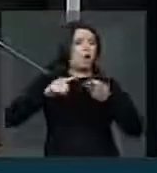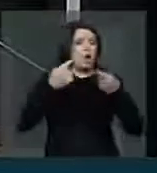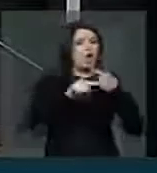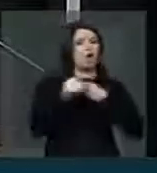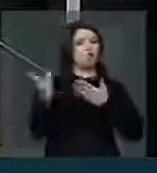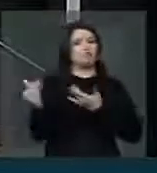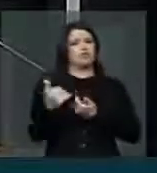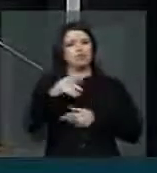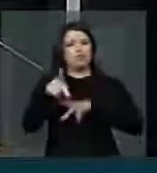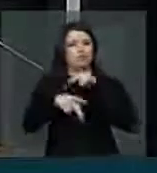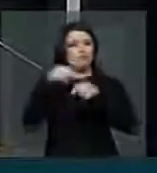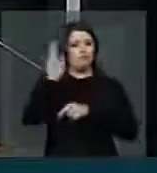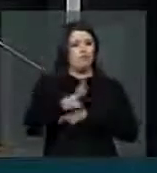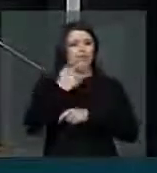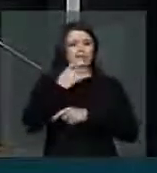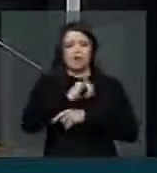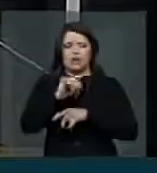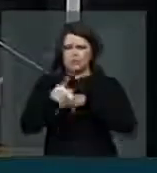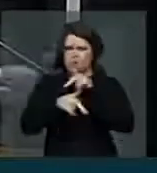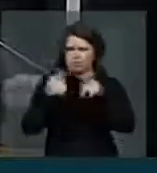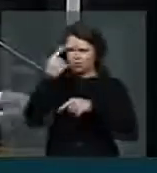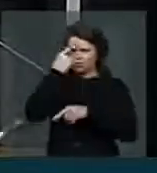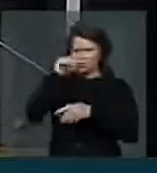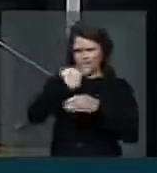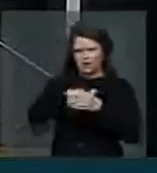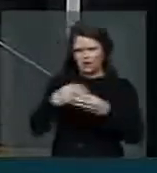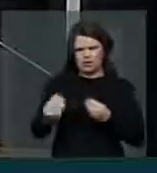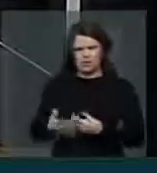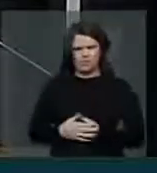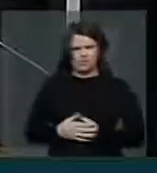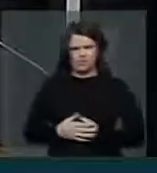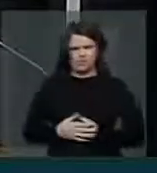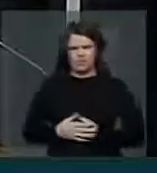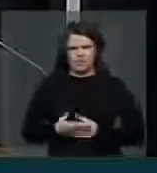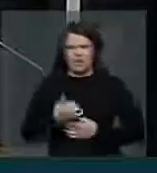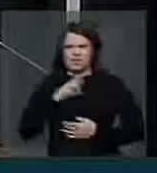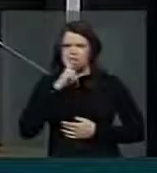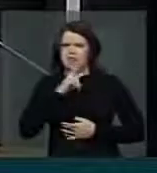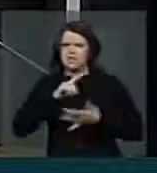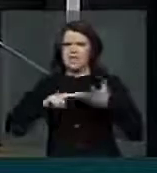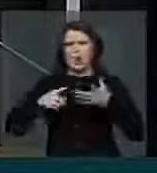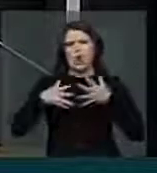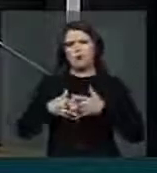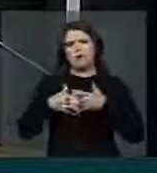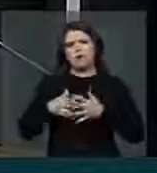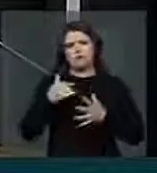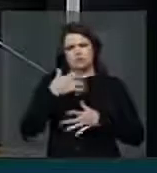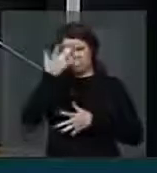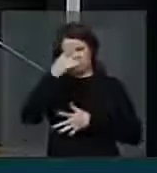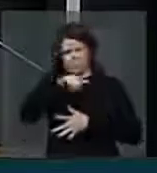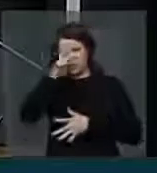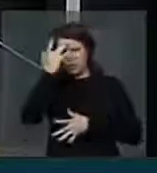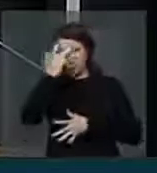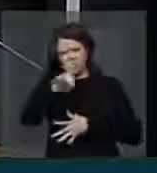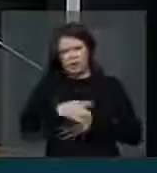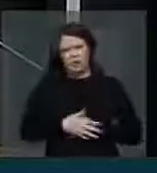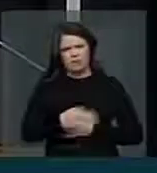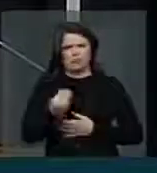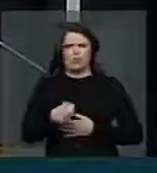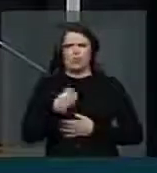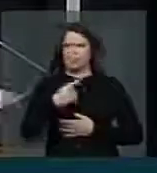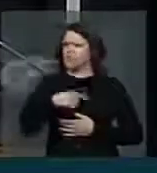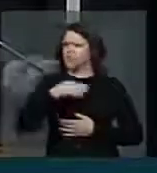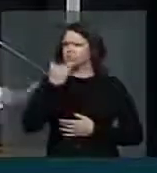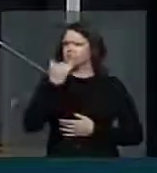juventude, ao povo brasileiro, dizer que o povo não sabe votar, não vai saber escolher, que as perguntas são complexas. Nada disso vai